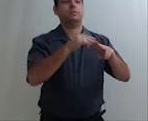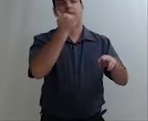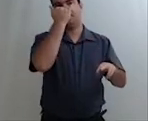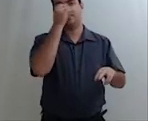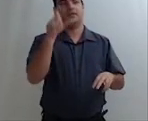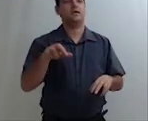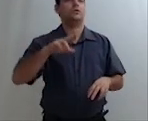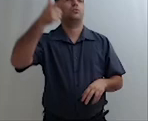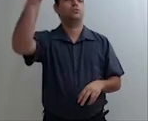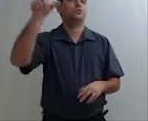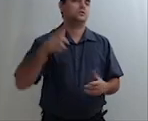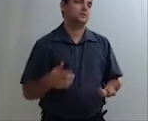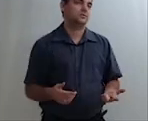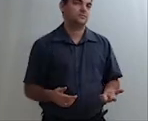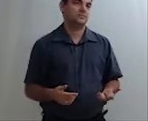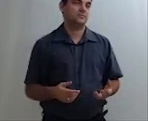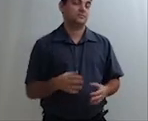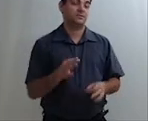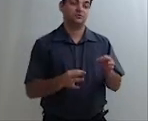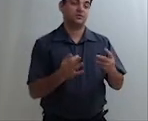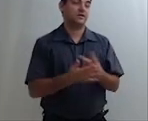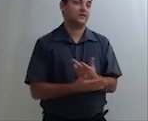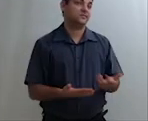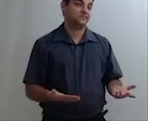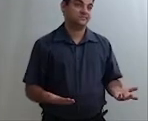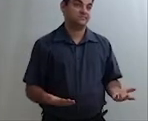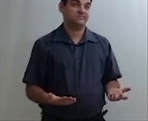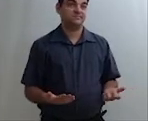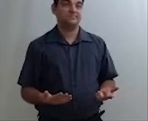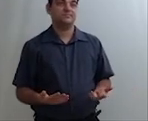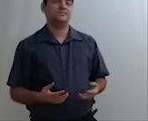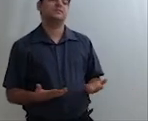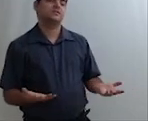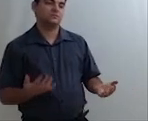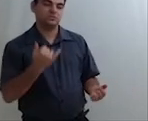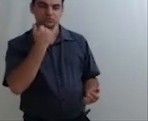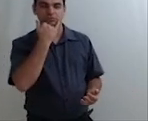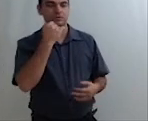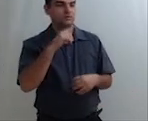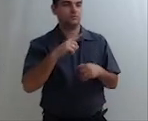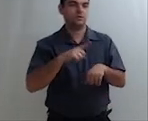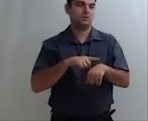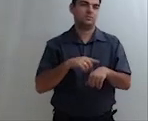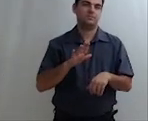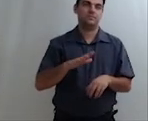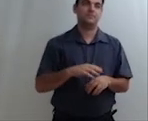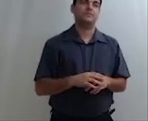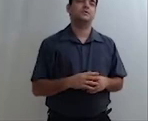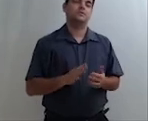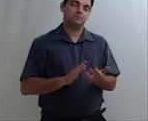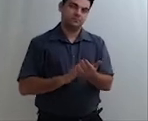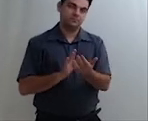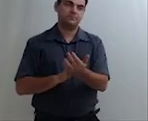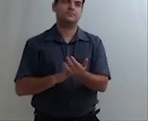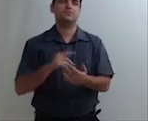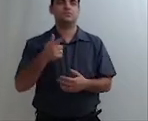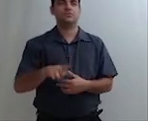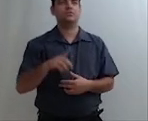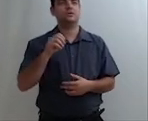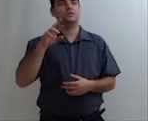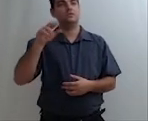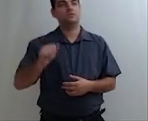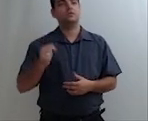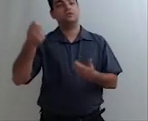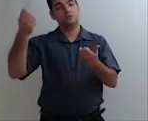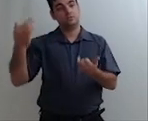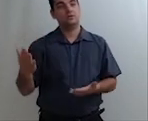julgamentos errados com essas Breves considerações senhor presidente é o louvo repito louvo a iniciativa a discussão